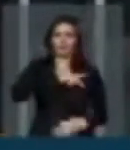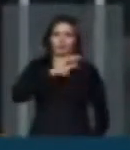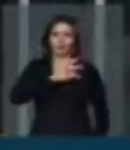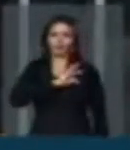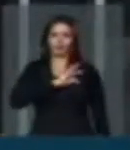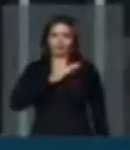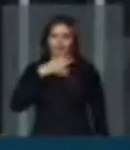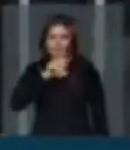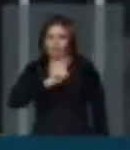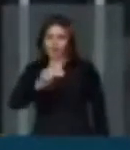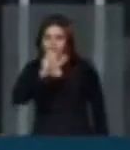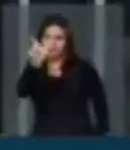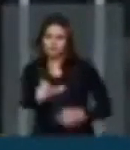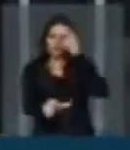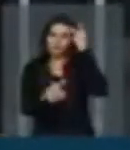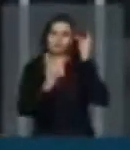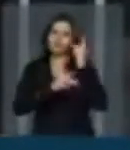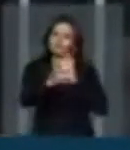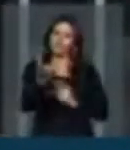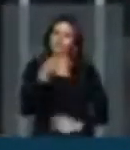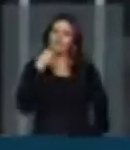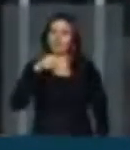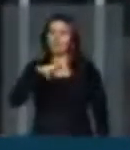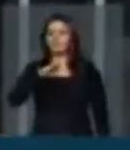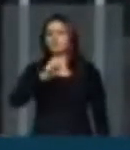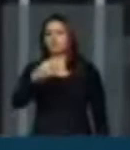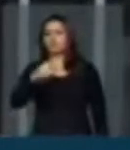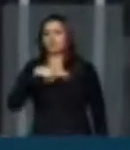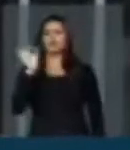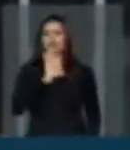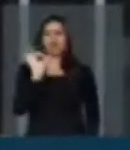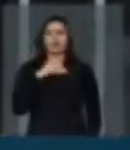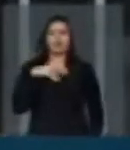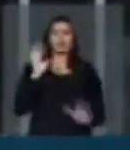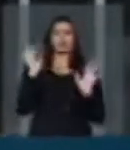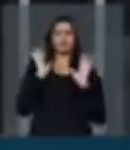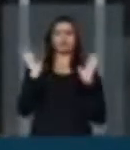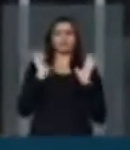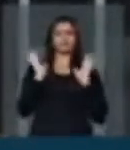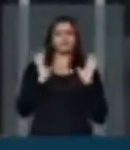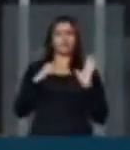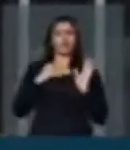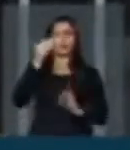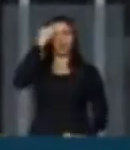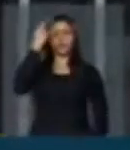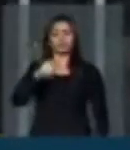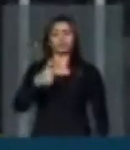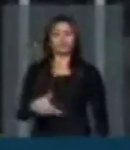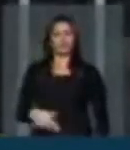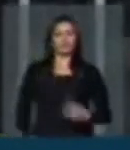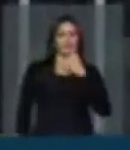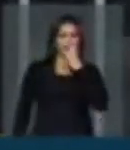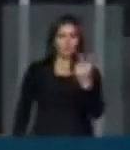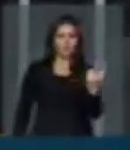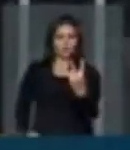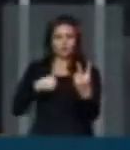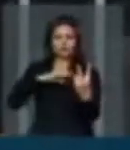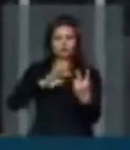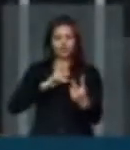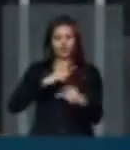dicionário daqueles que ainda insistem em negar o mensalão e que aponta José Dirceu e Delúbio como heróis do Brasil. Com vendas nos